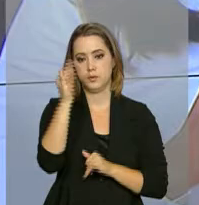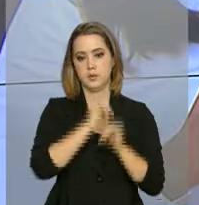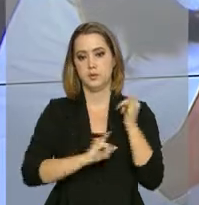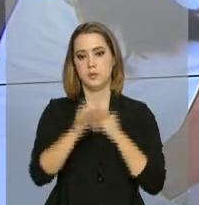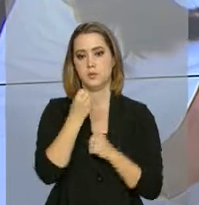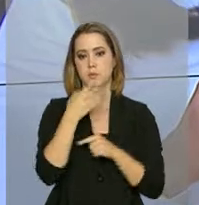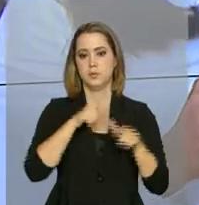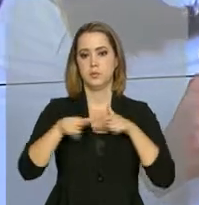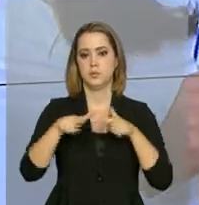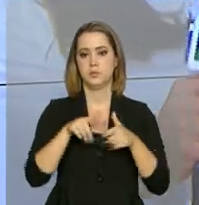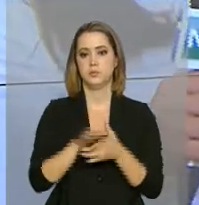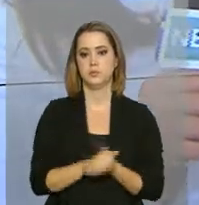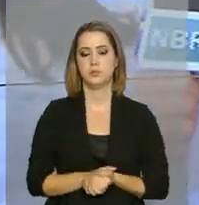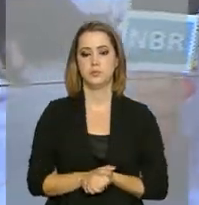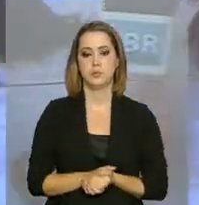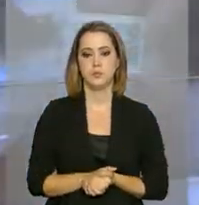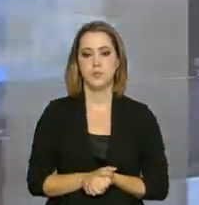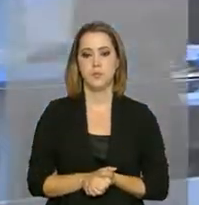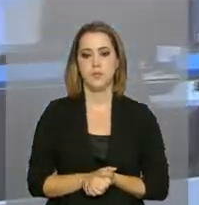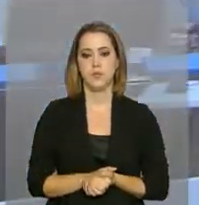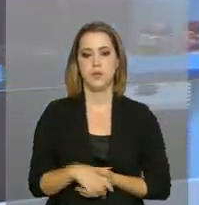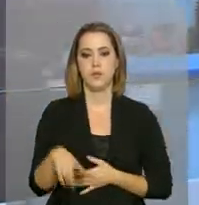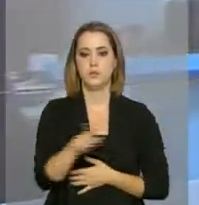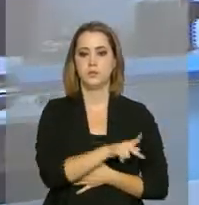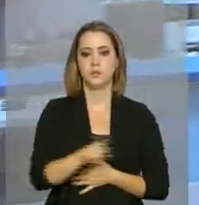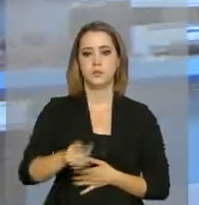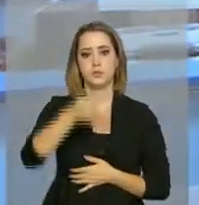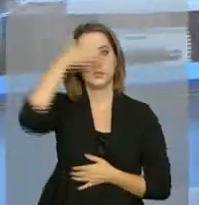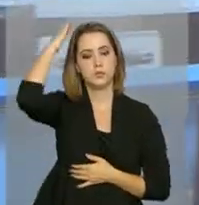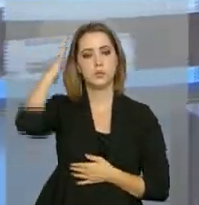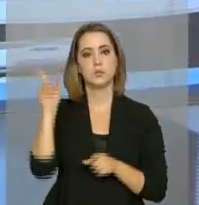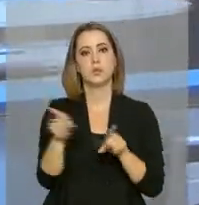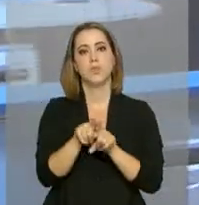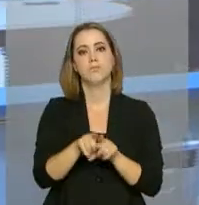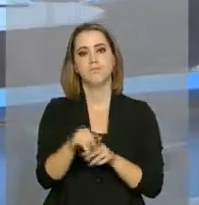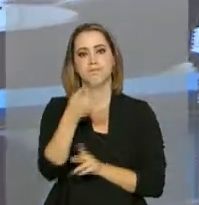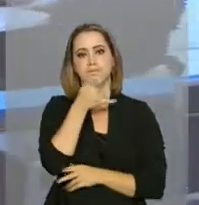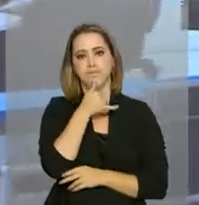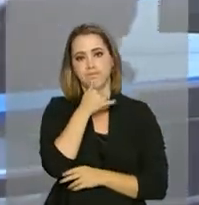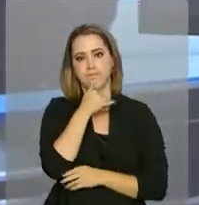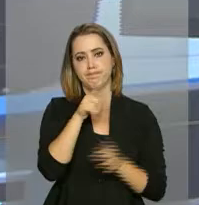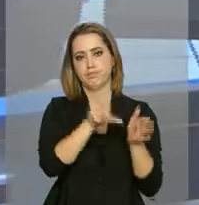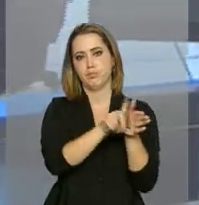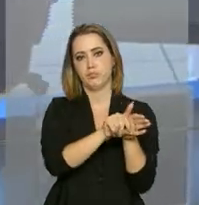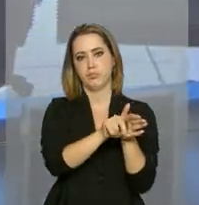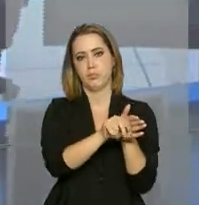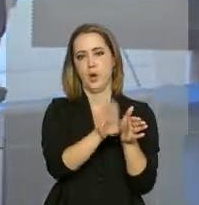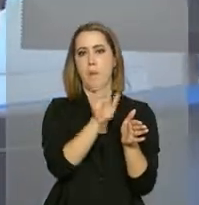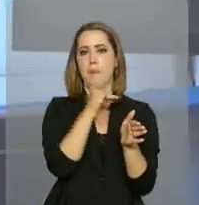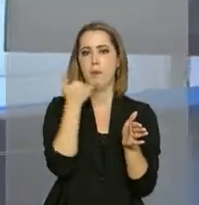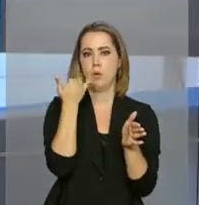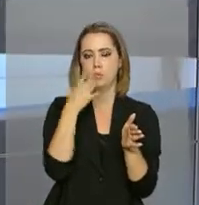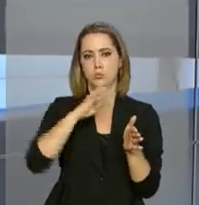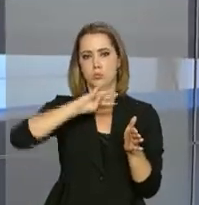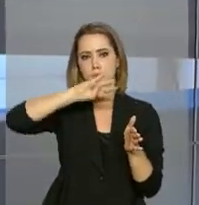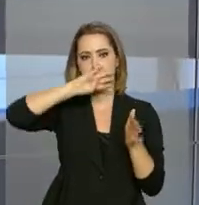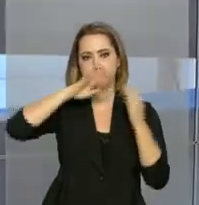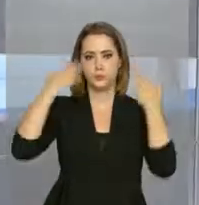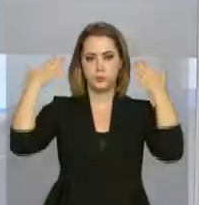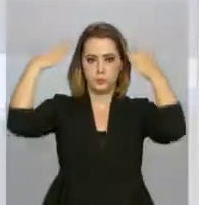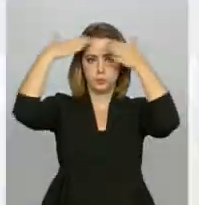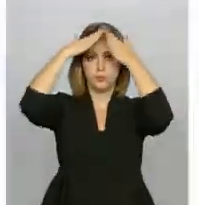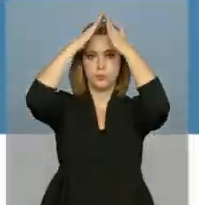bom trabalho por aí o presidente michel temer lamentou em sua conta no twitter um falecimento do cardeal dom paulo evaristo